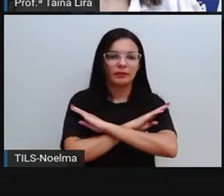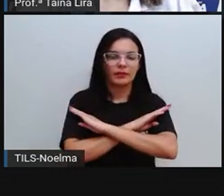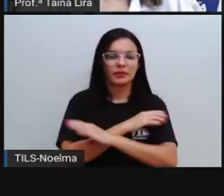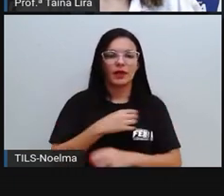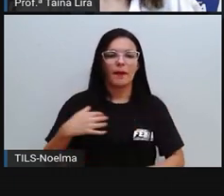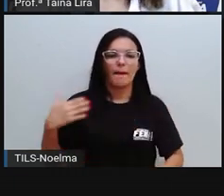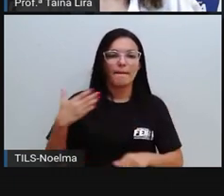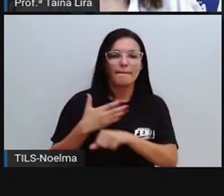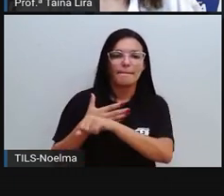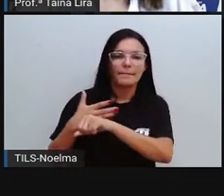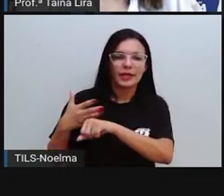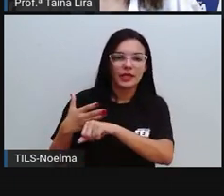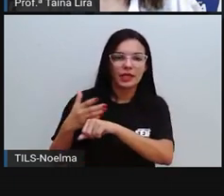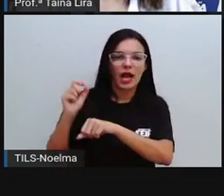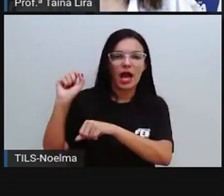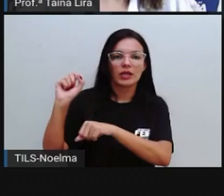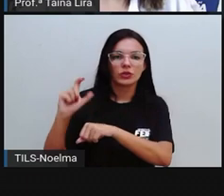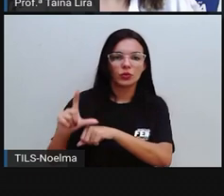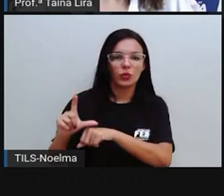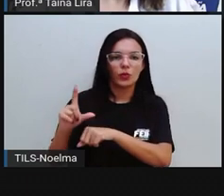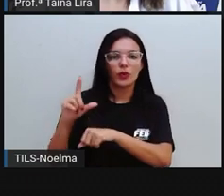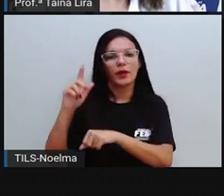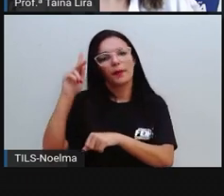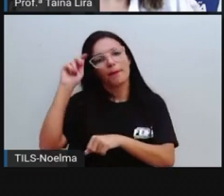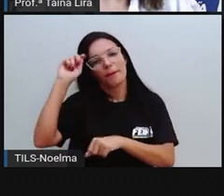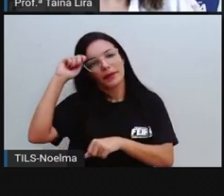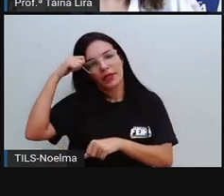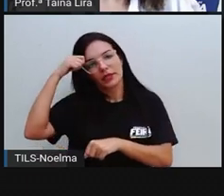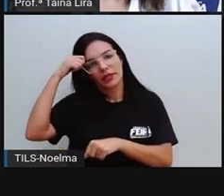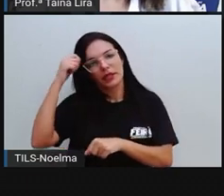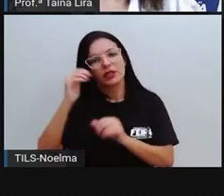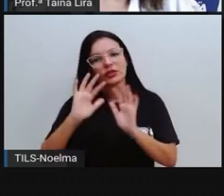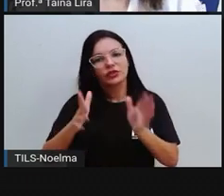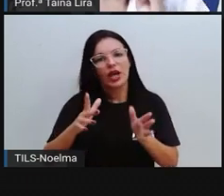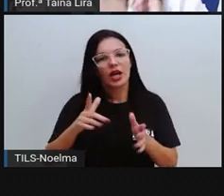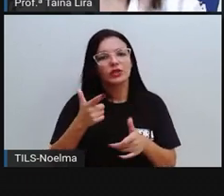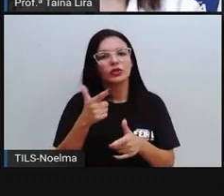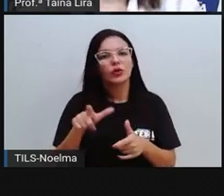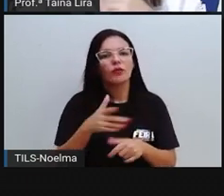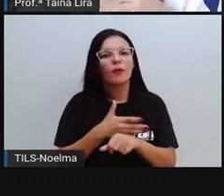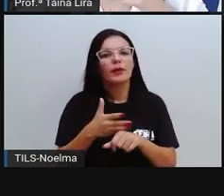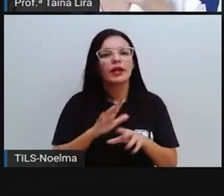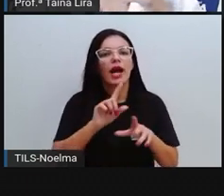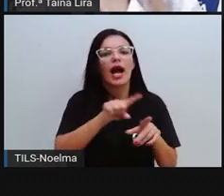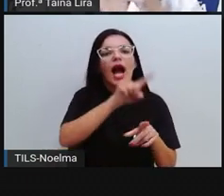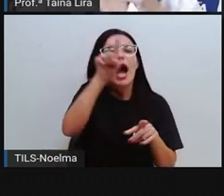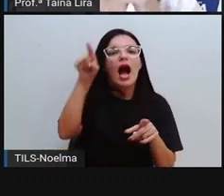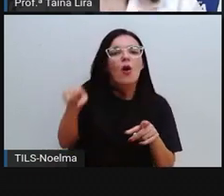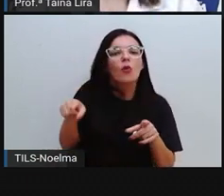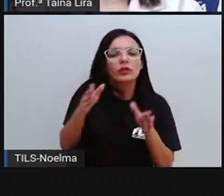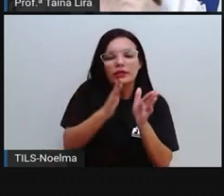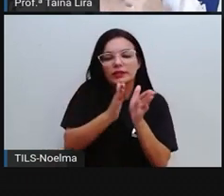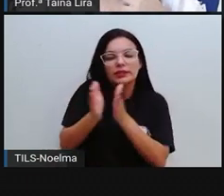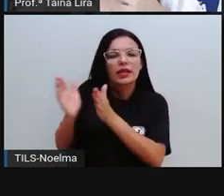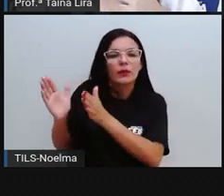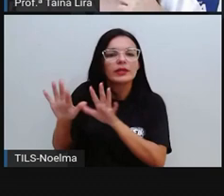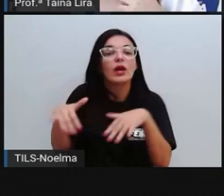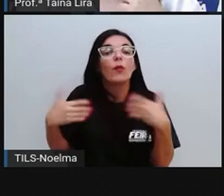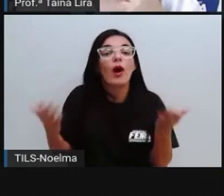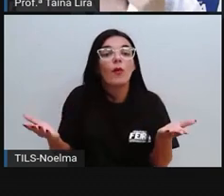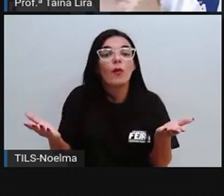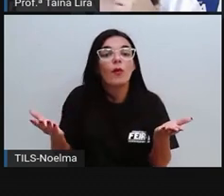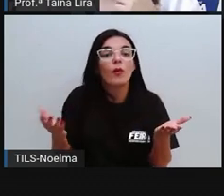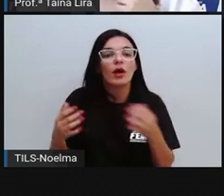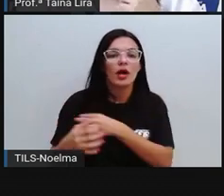preta. E aí, eu coloquei de novo a branca. Qual será a camisa que eu coloco aqui, segundo